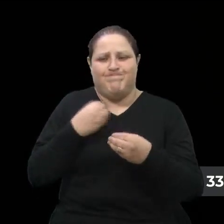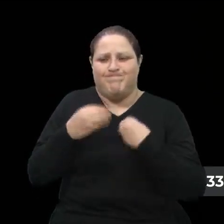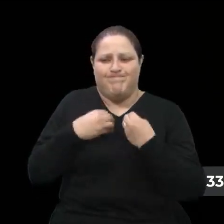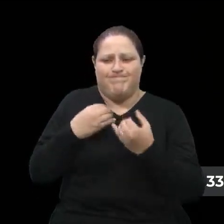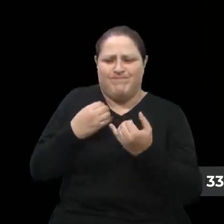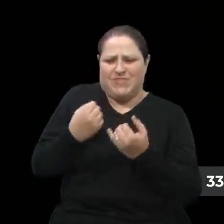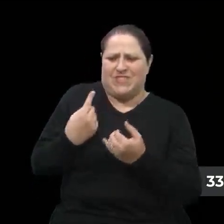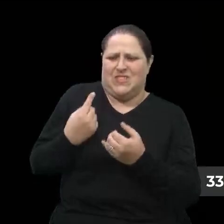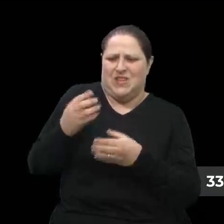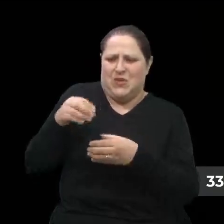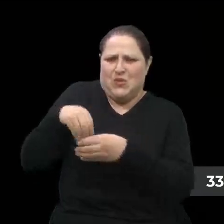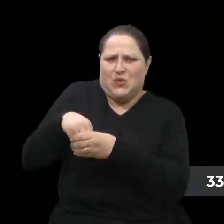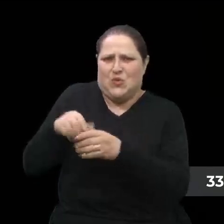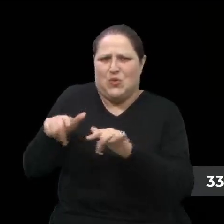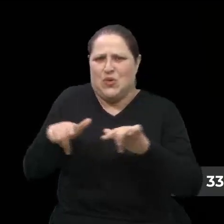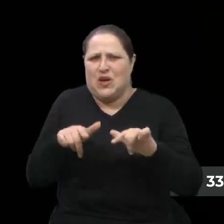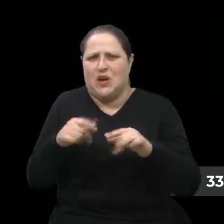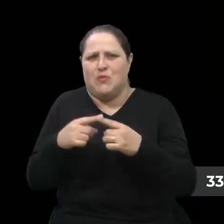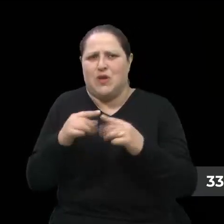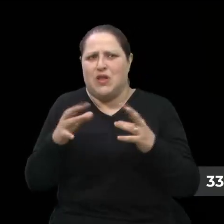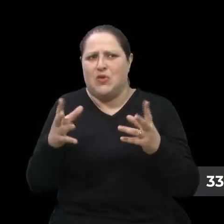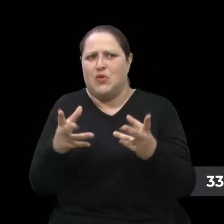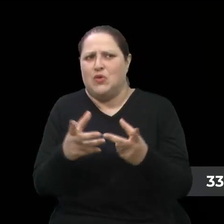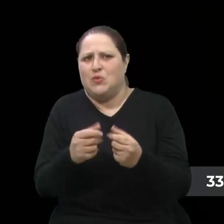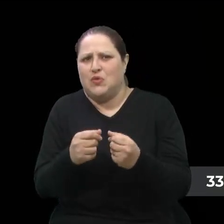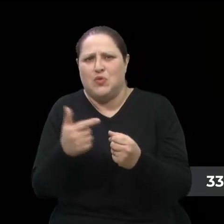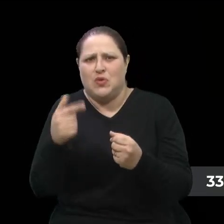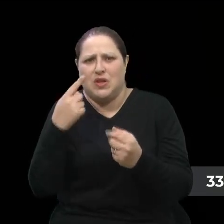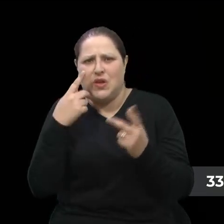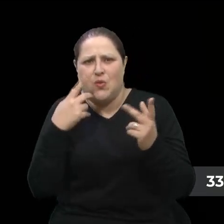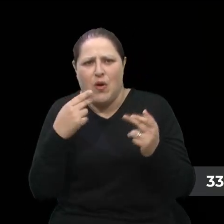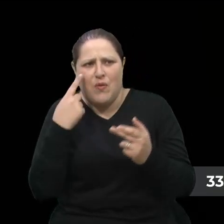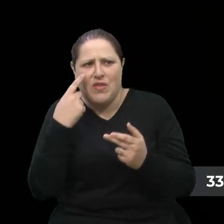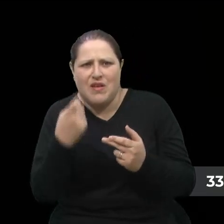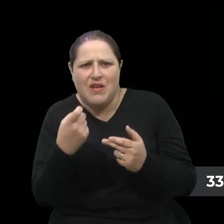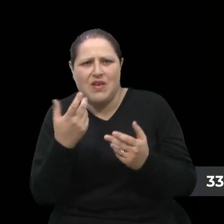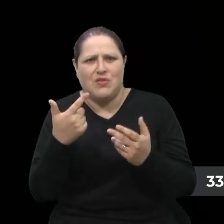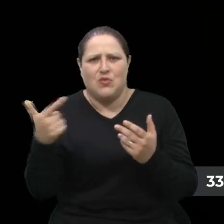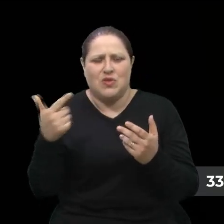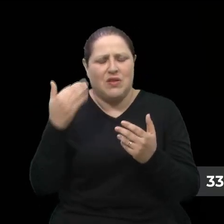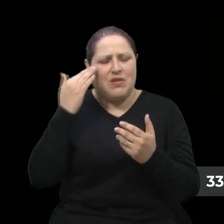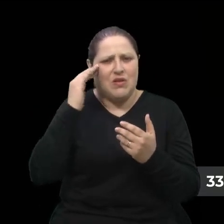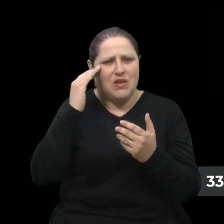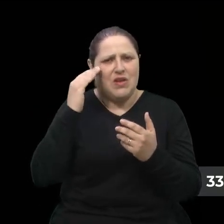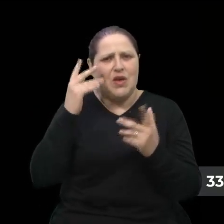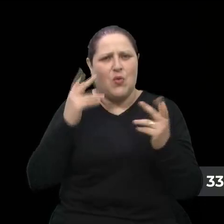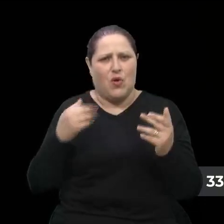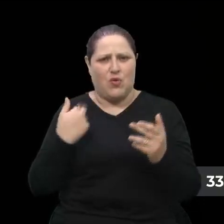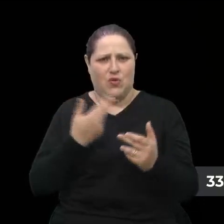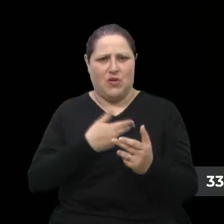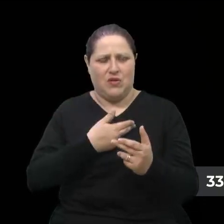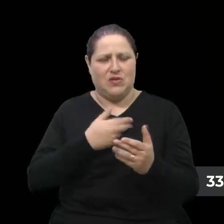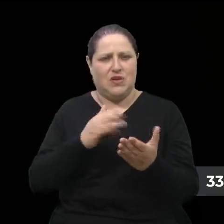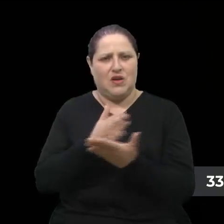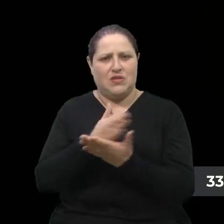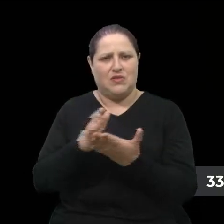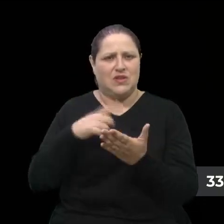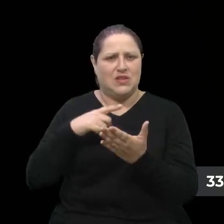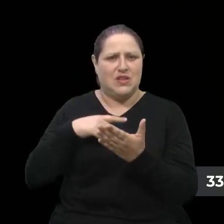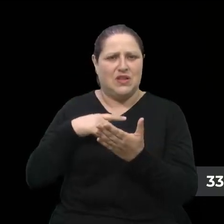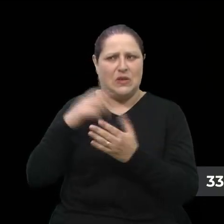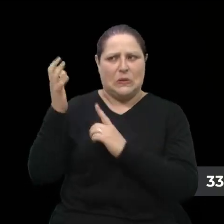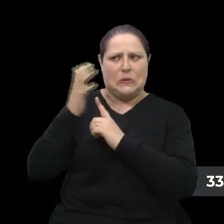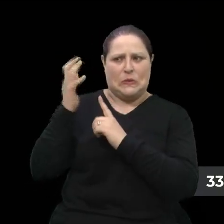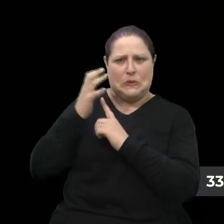nem todos têm os mesmos interesses ou entendem as coisas do mesmo jeito que nós. Também, às vezes, nos sentimos pressionados para sermos sempre